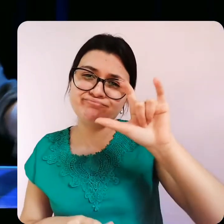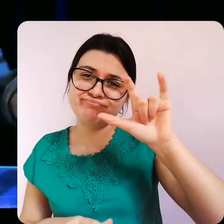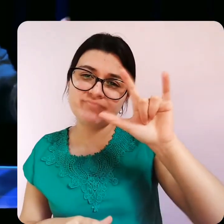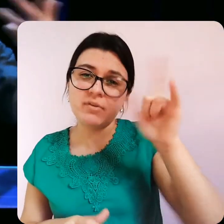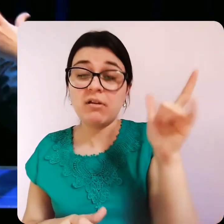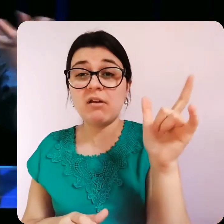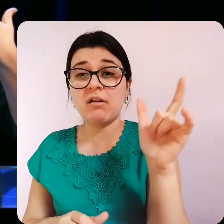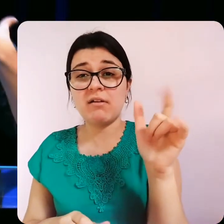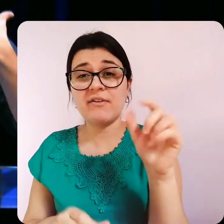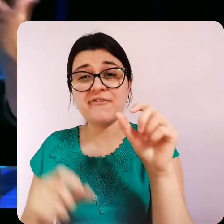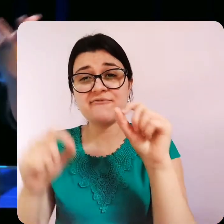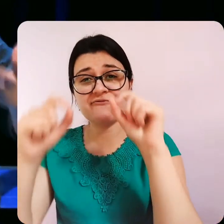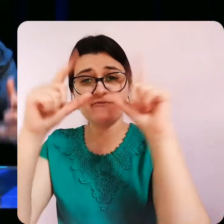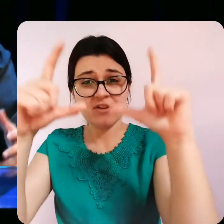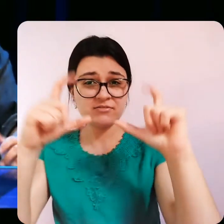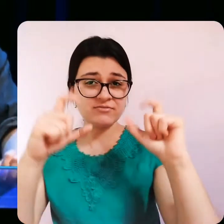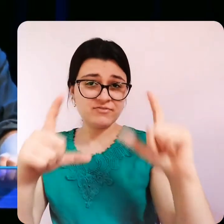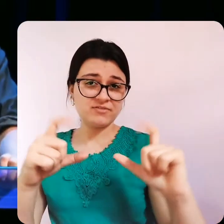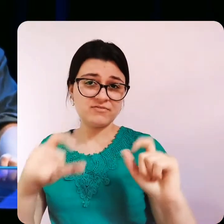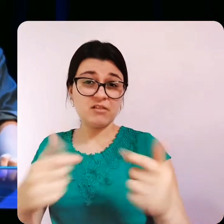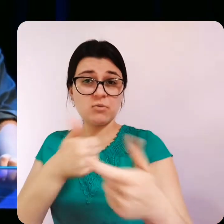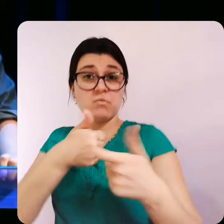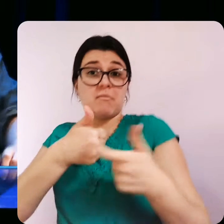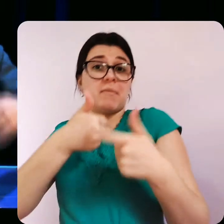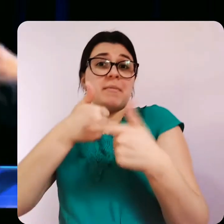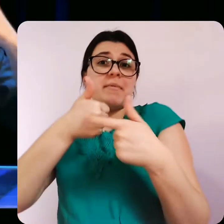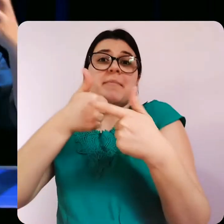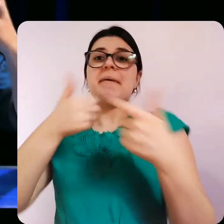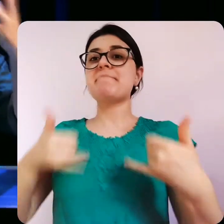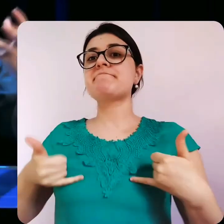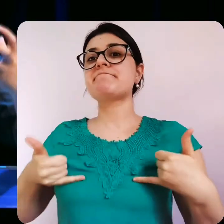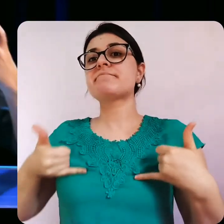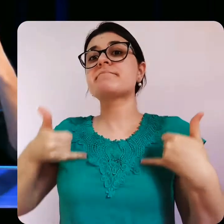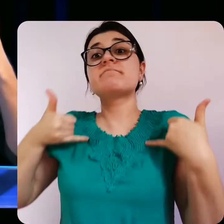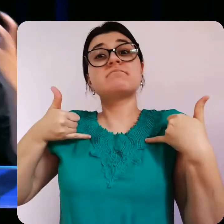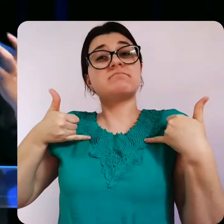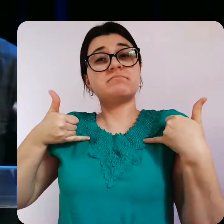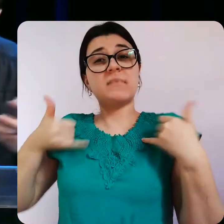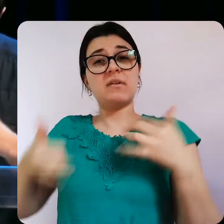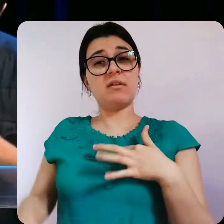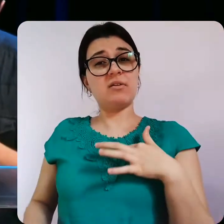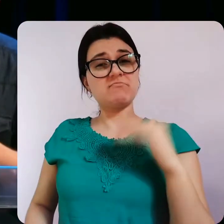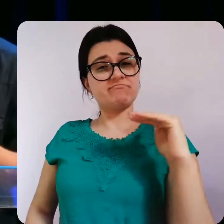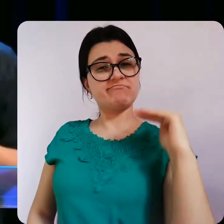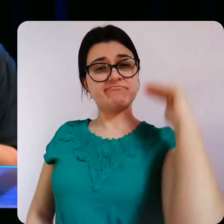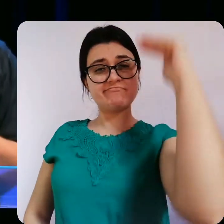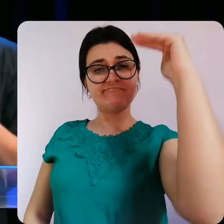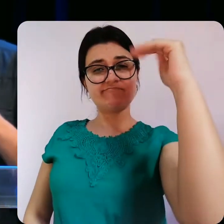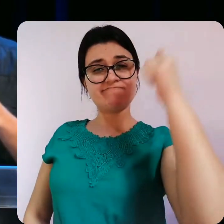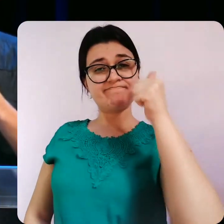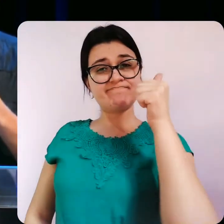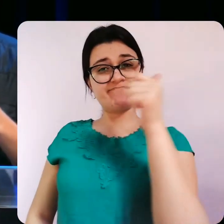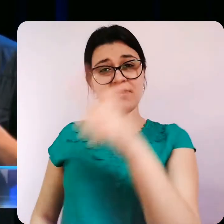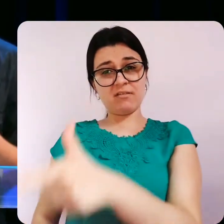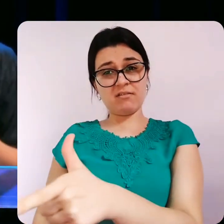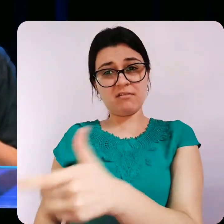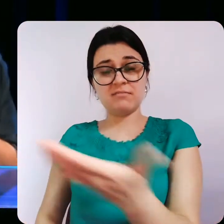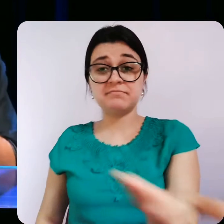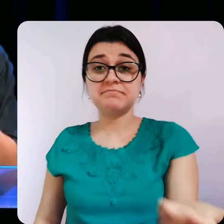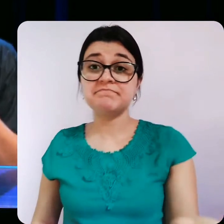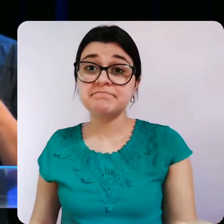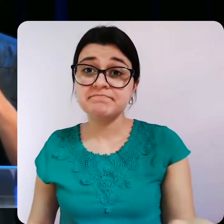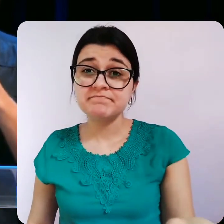escravo de como as pessoas nos veem nas redes sociais. A gente nunca está com uma boa autoestima porque eu me torno escravo. Nós nos tornamos escravos dos